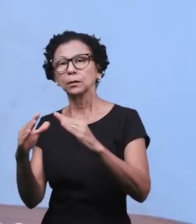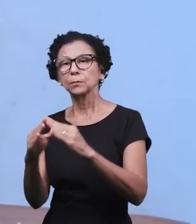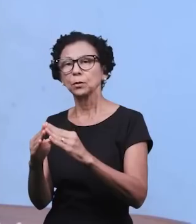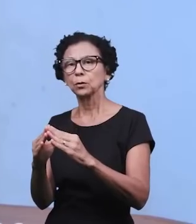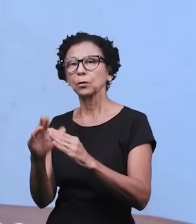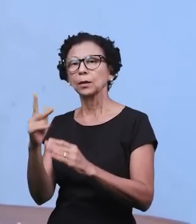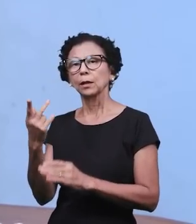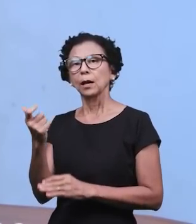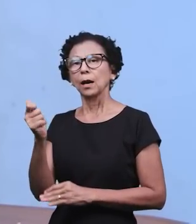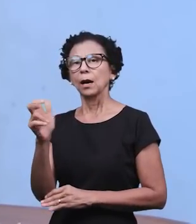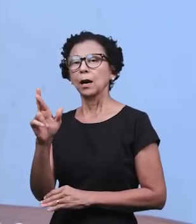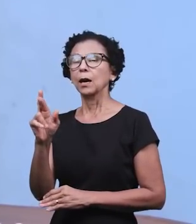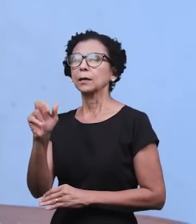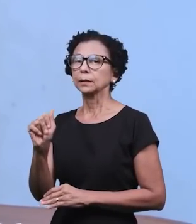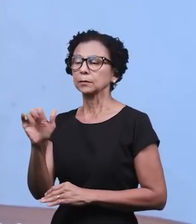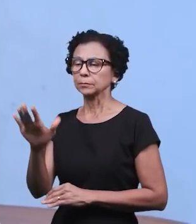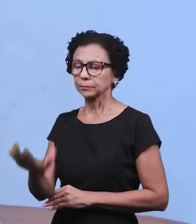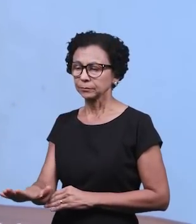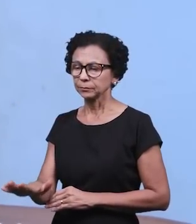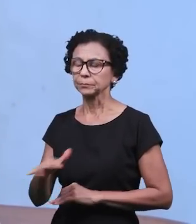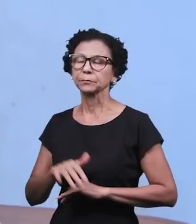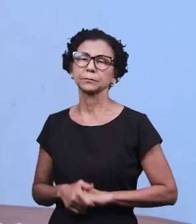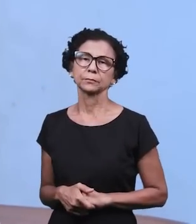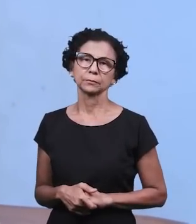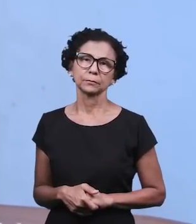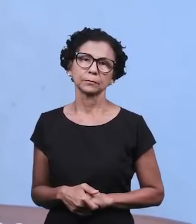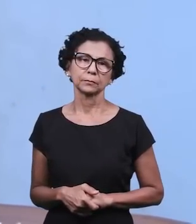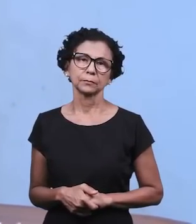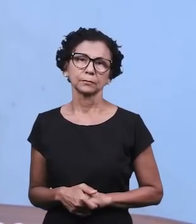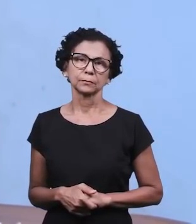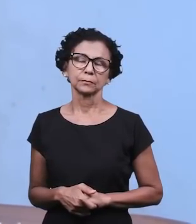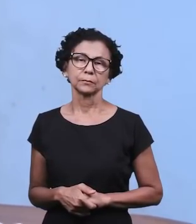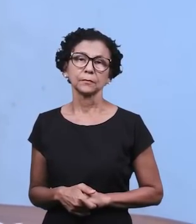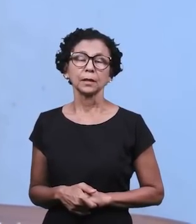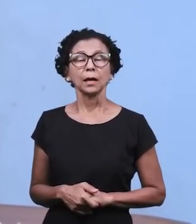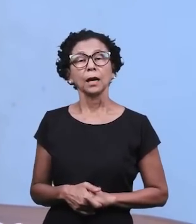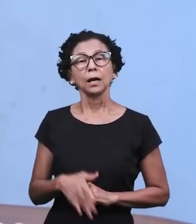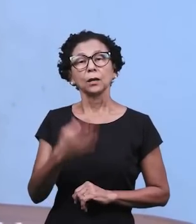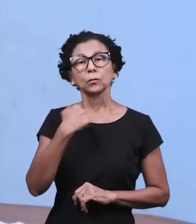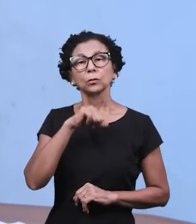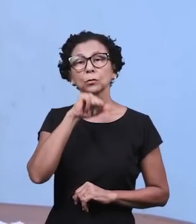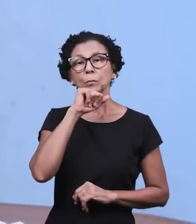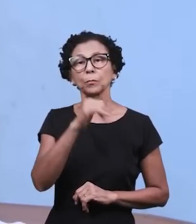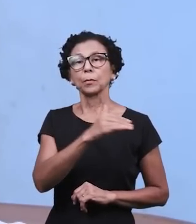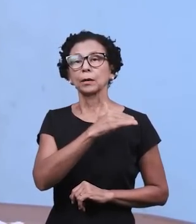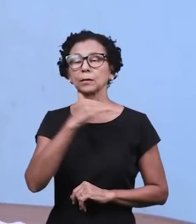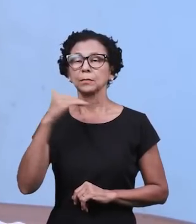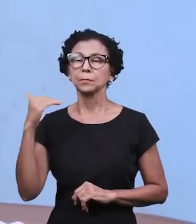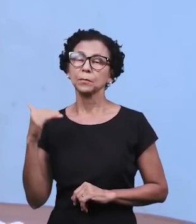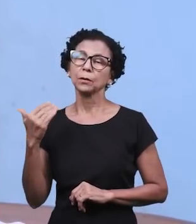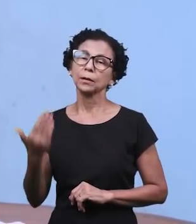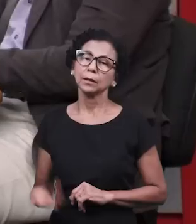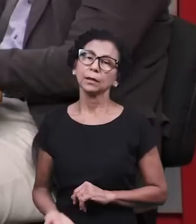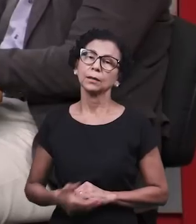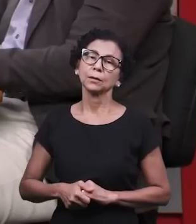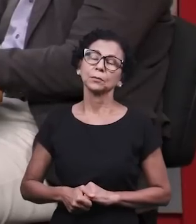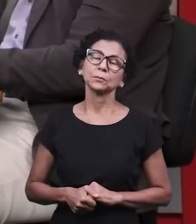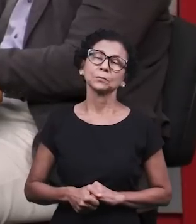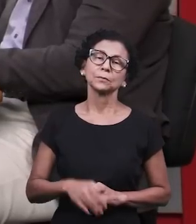esse diálogo, né? A Bíblia é um plano único que contém o projeto de salvação. Portanto, não